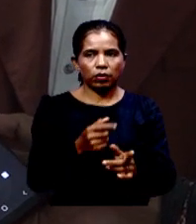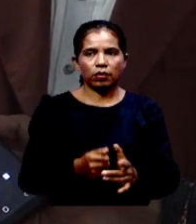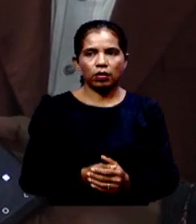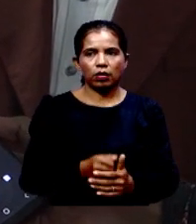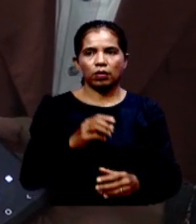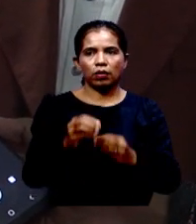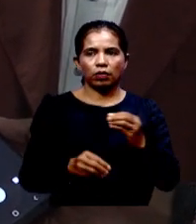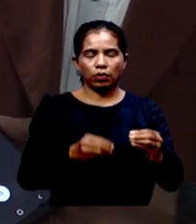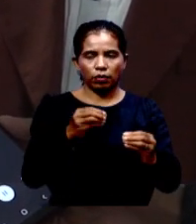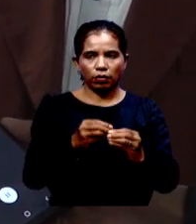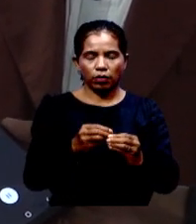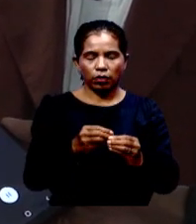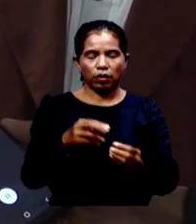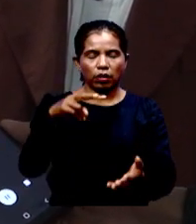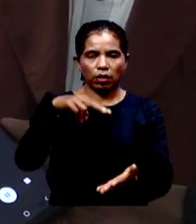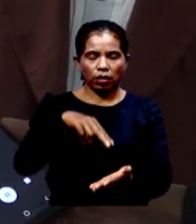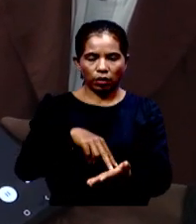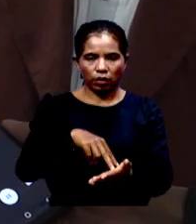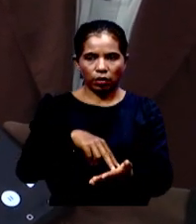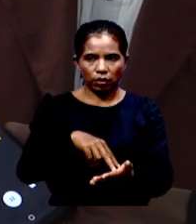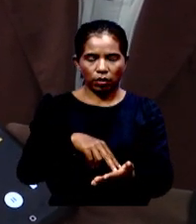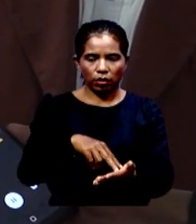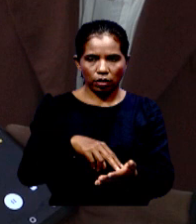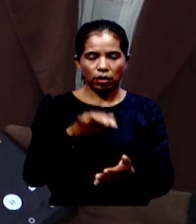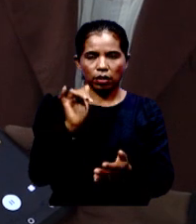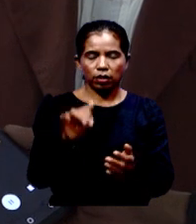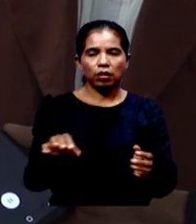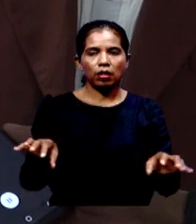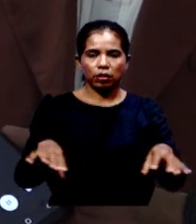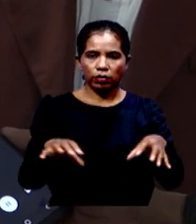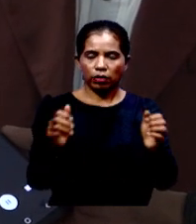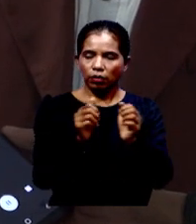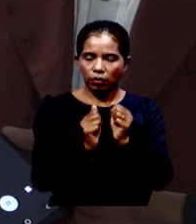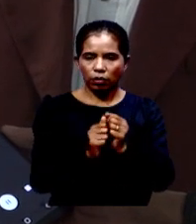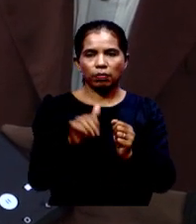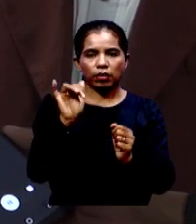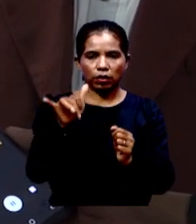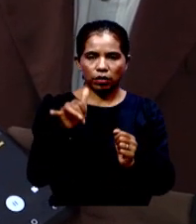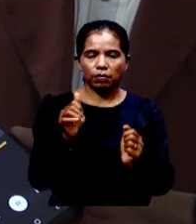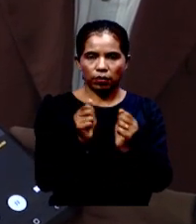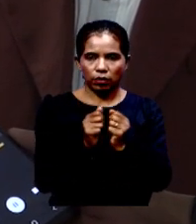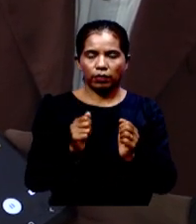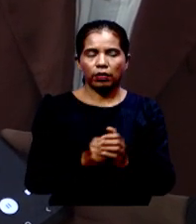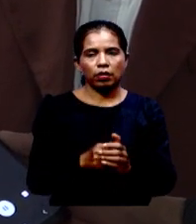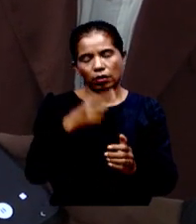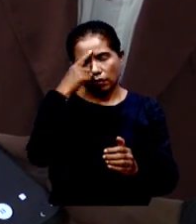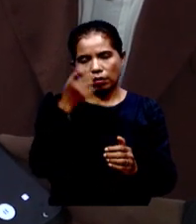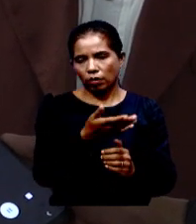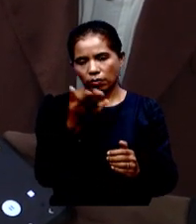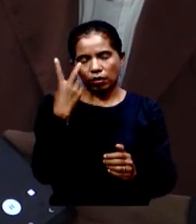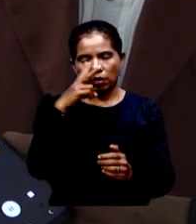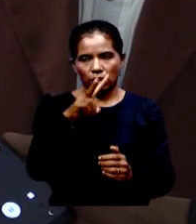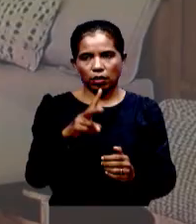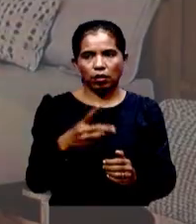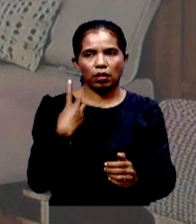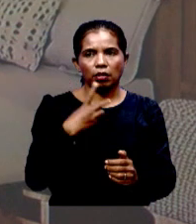a investimento a coro ser nebe ira. Tama nema kuhi te bot sere be mosare ami